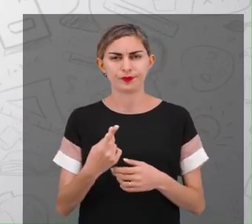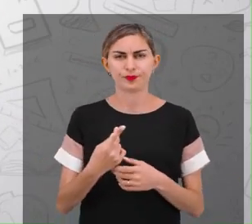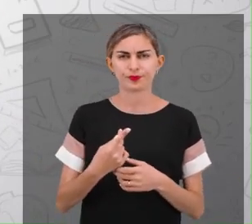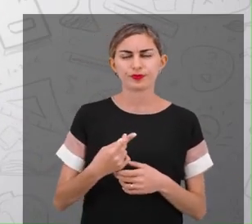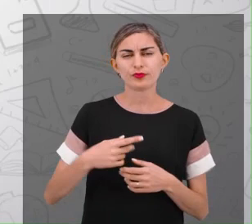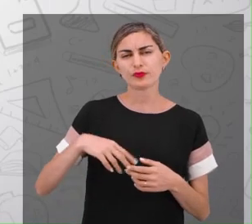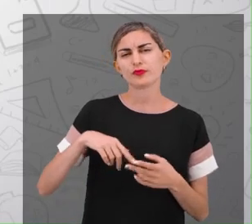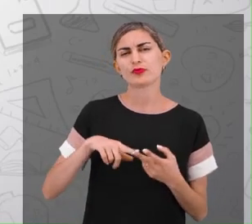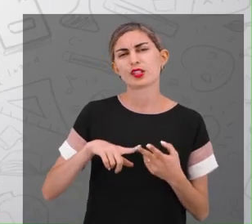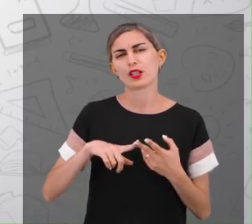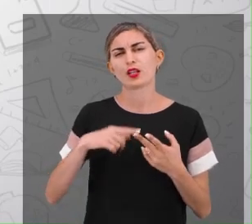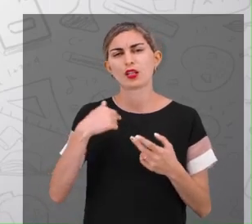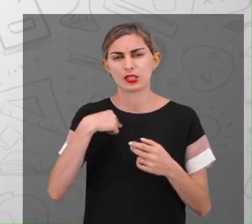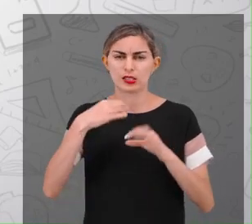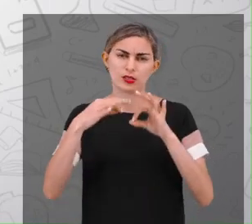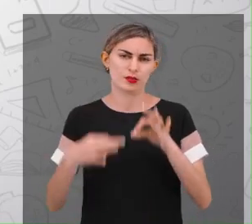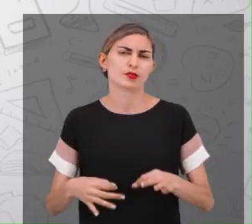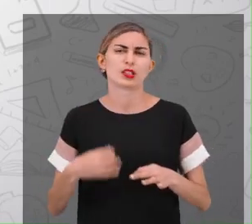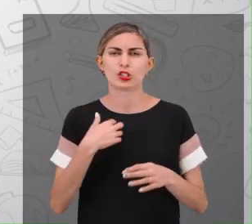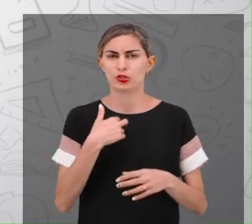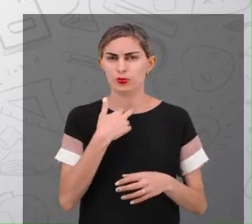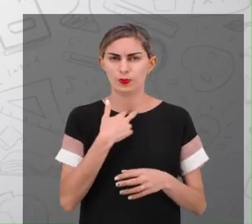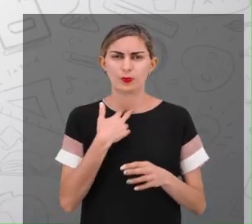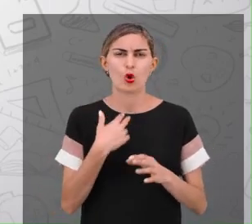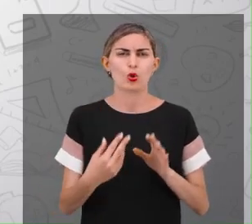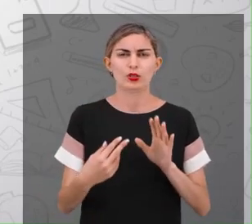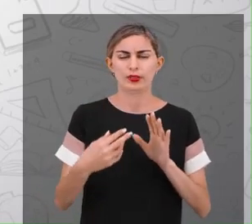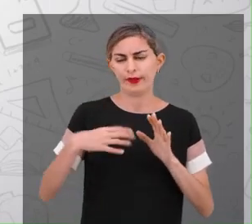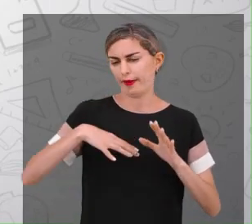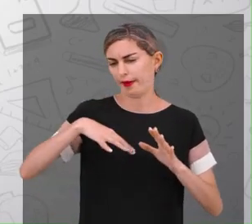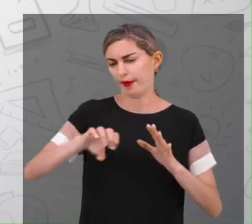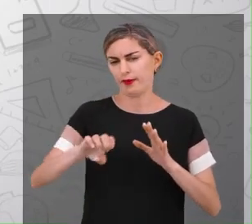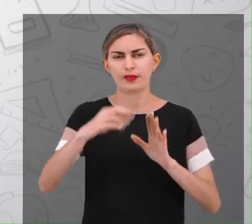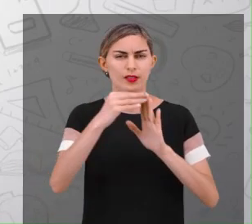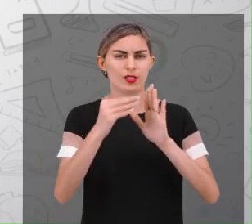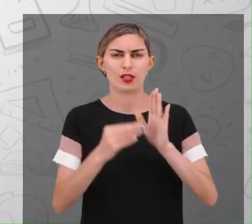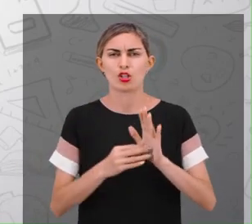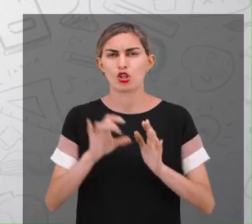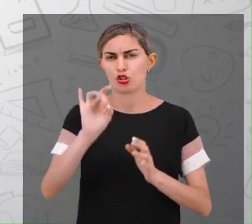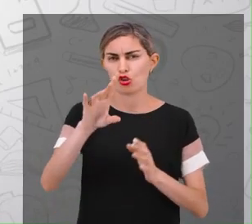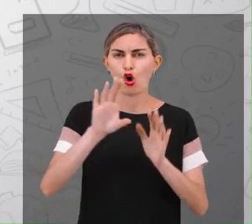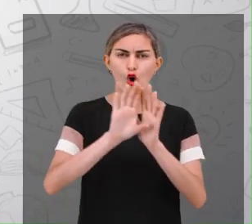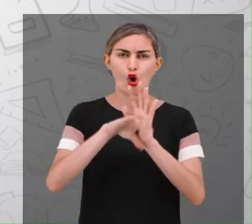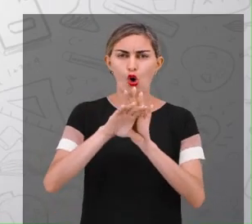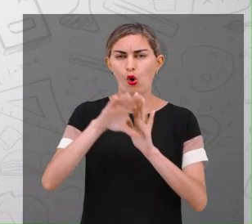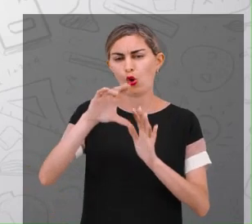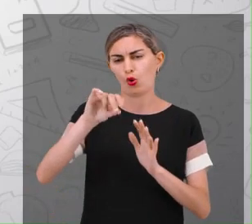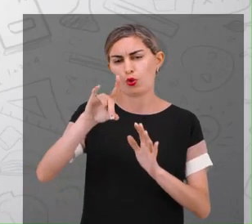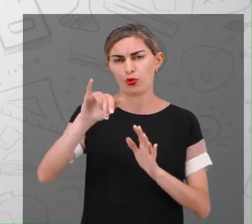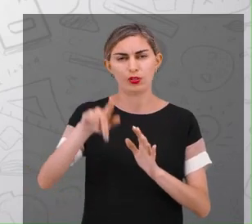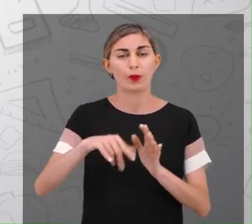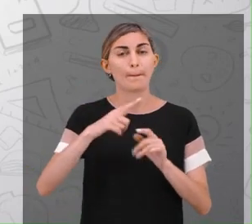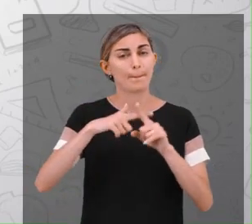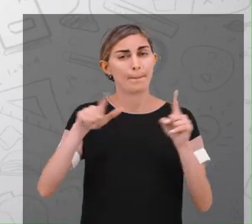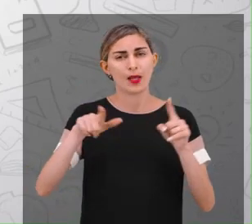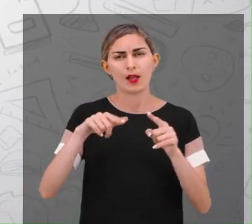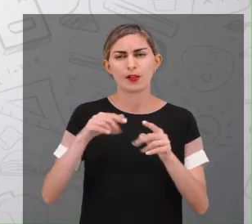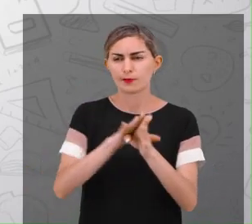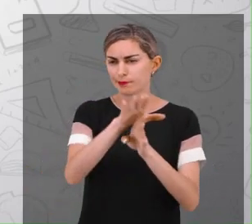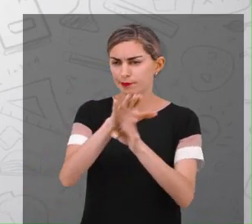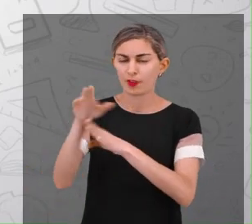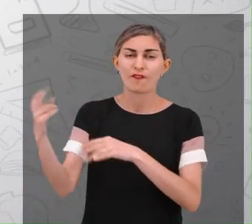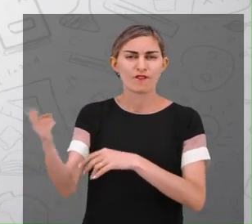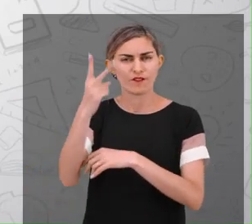Matos 2014, certamente a gente não pode estabelecer a ética corporativa por meio de apenas códigos, mas de uma